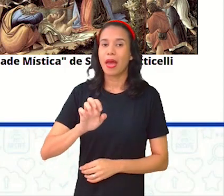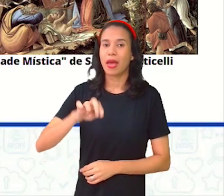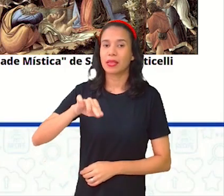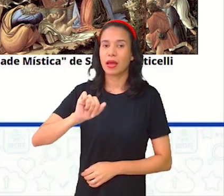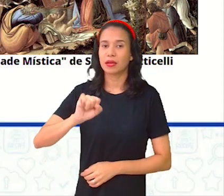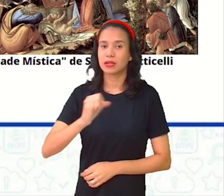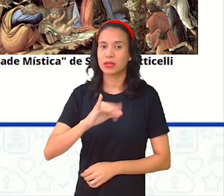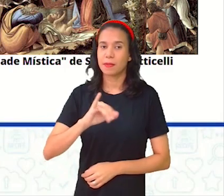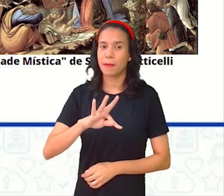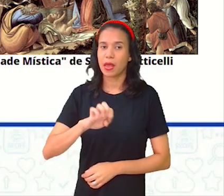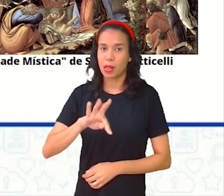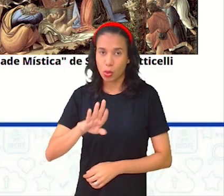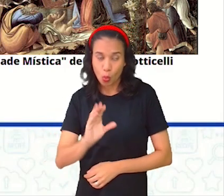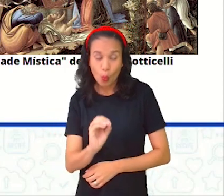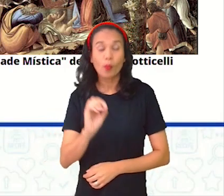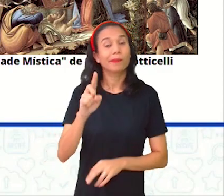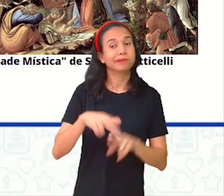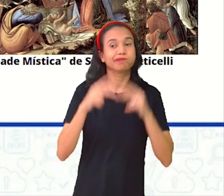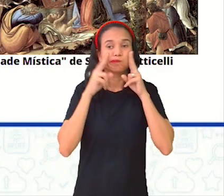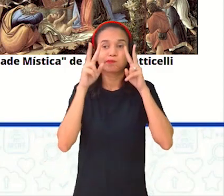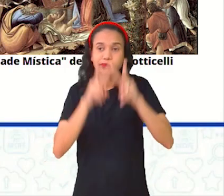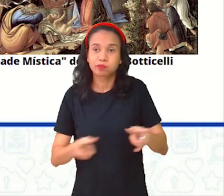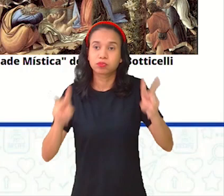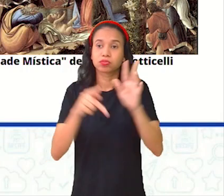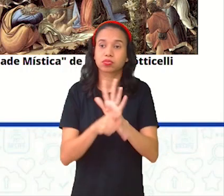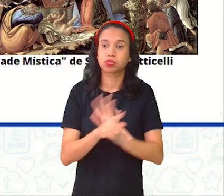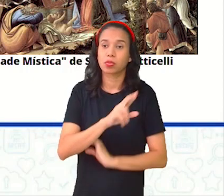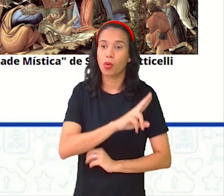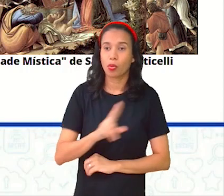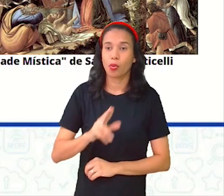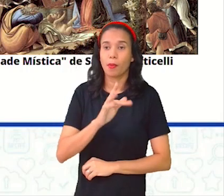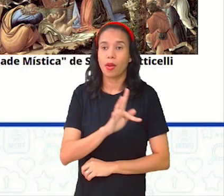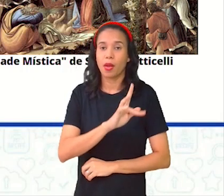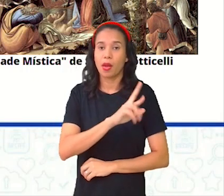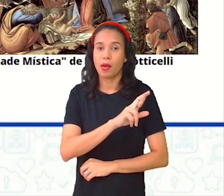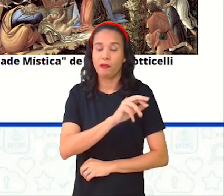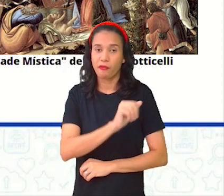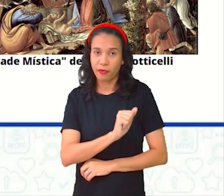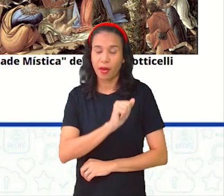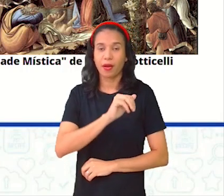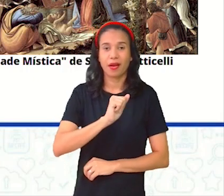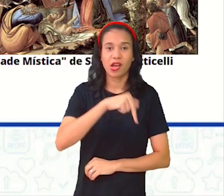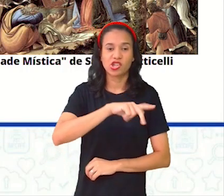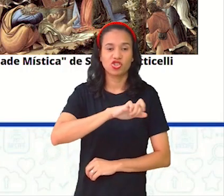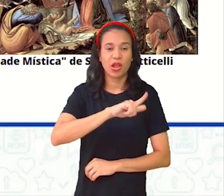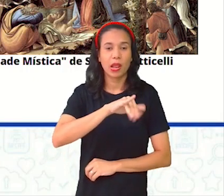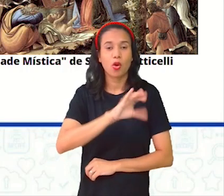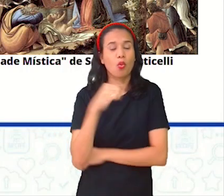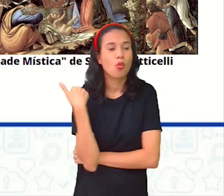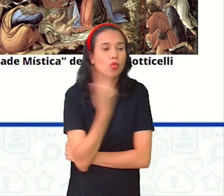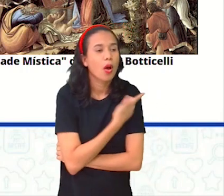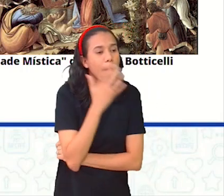do Renascimento, né? Então, vocês estão vendo aí na obra de Fra Angélico, é uma obra muito contemplativa, né?